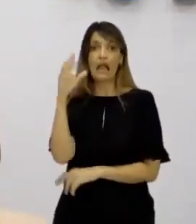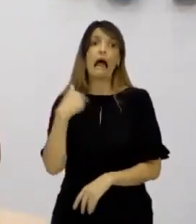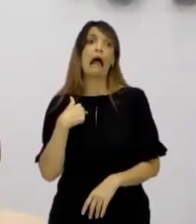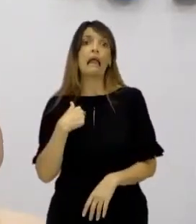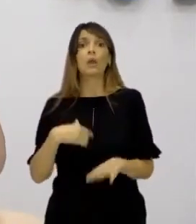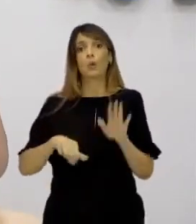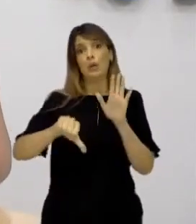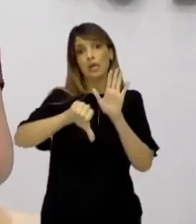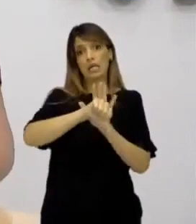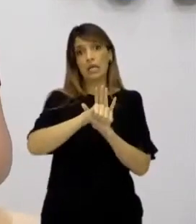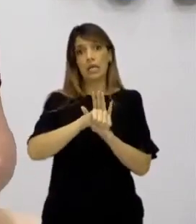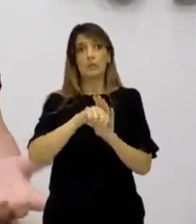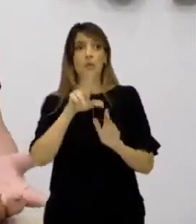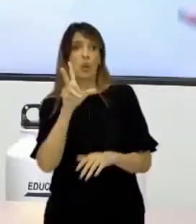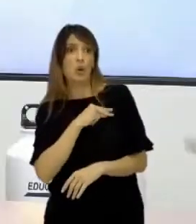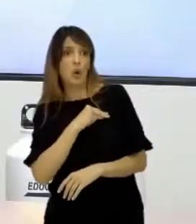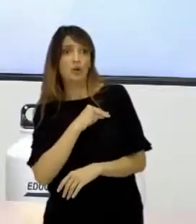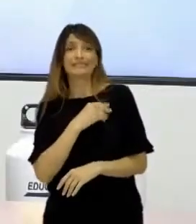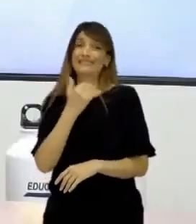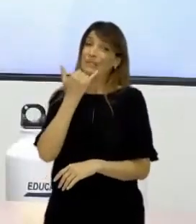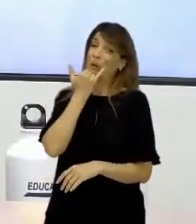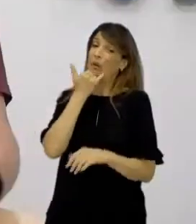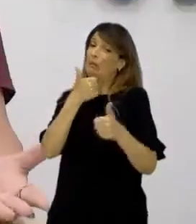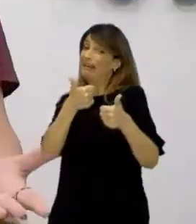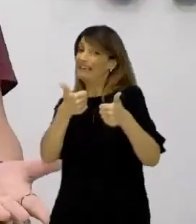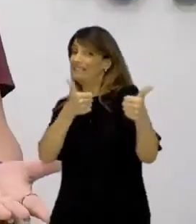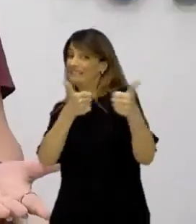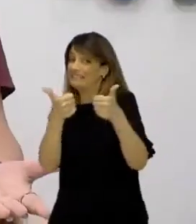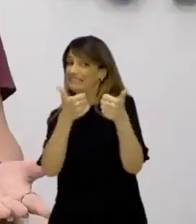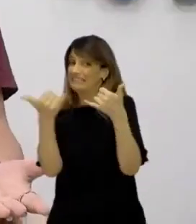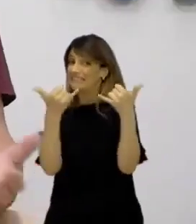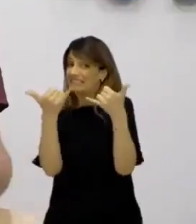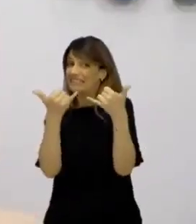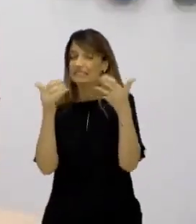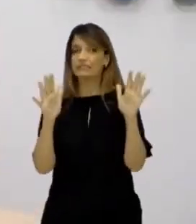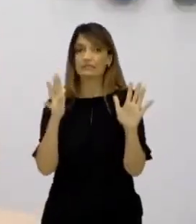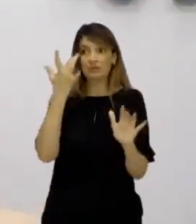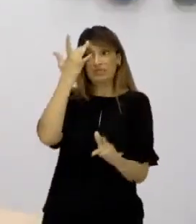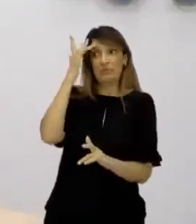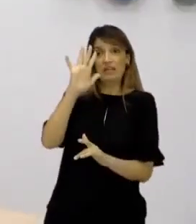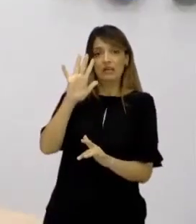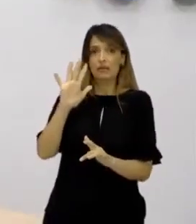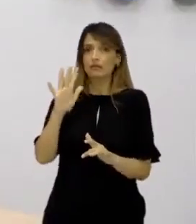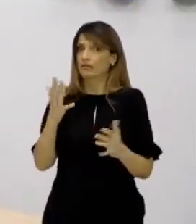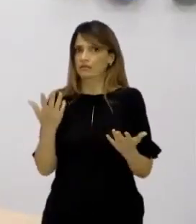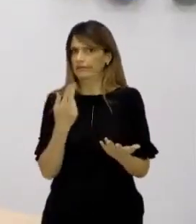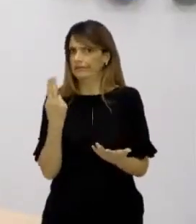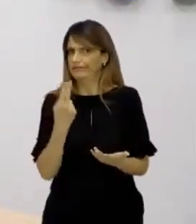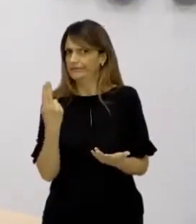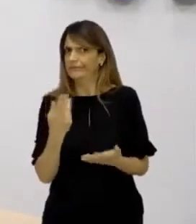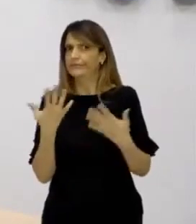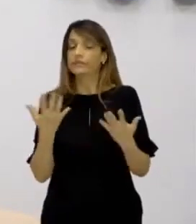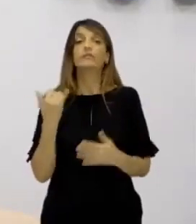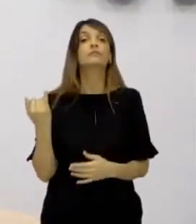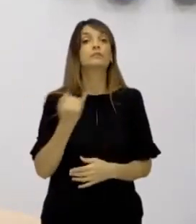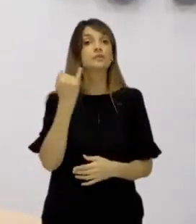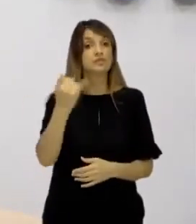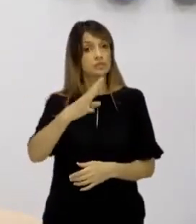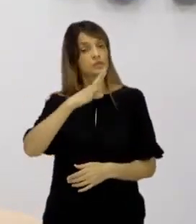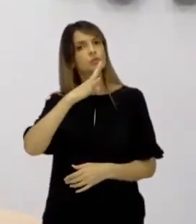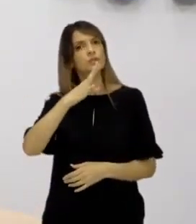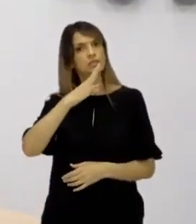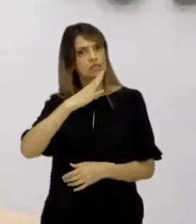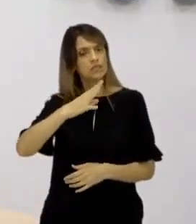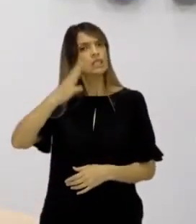falar assim: ah, poxa, Desculpa aí, foi mal. mouse, não sabia. Não podemos. Então, por isso que é importante a gente